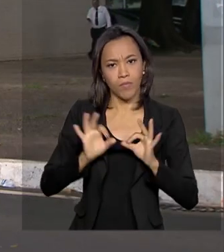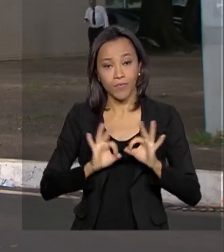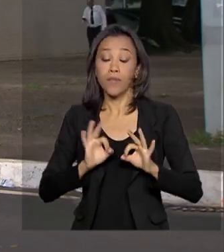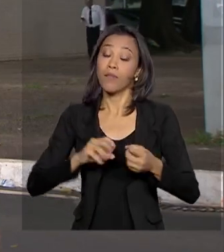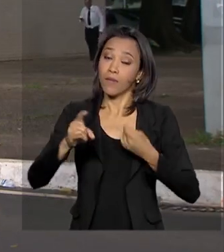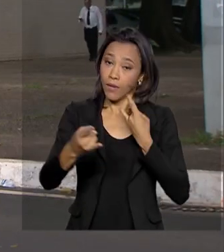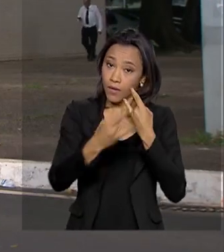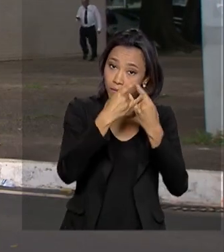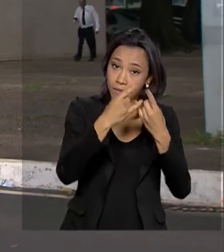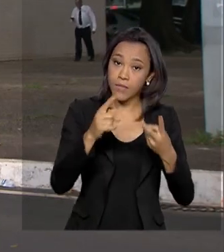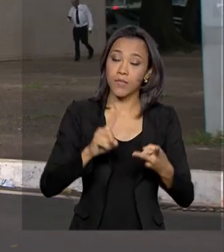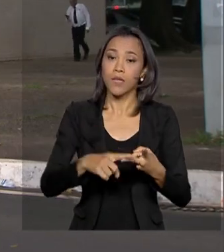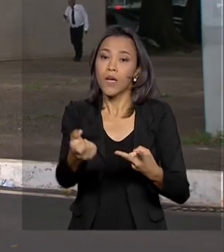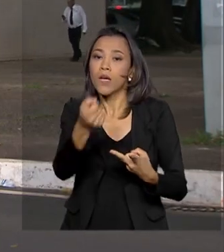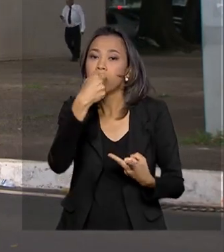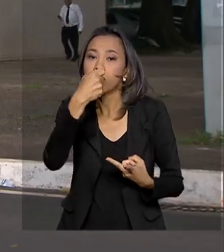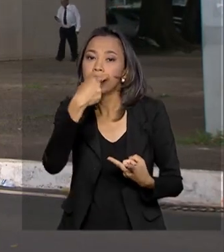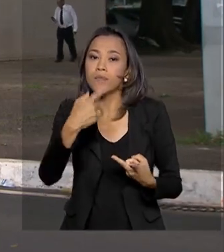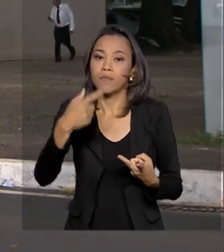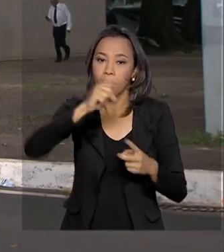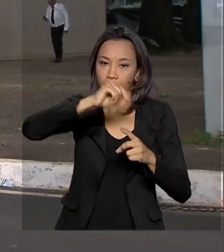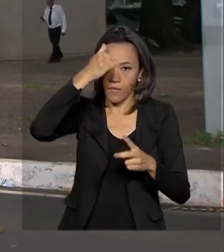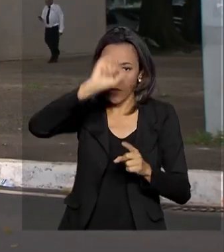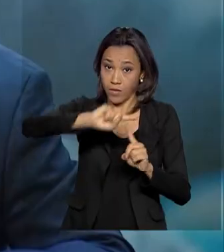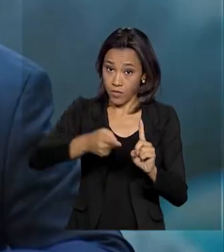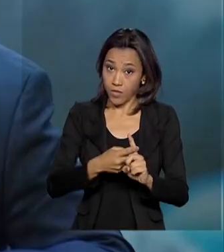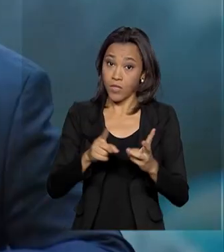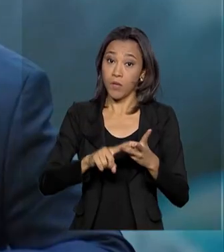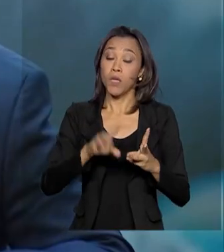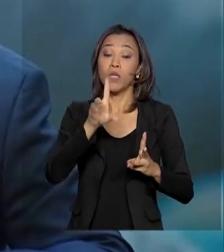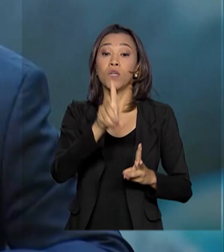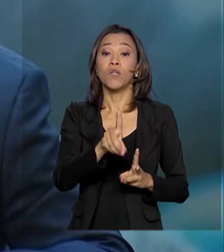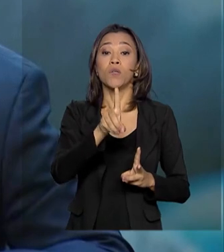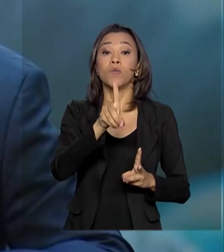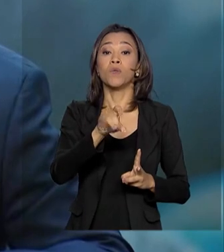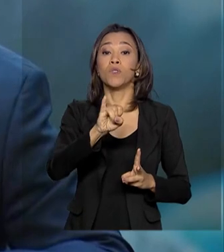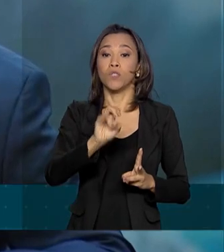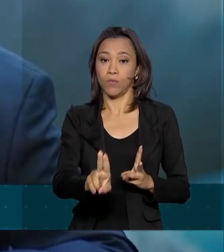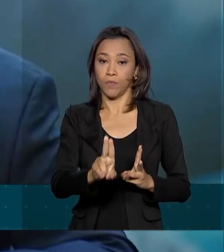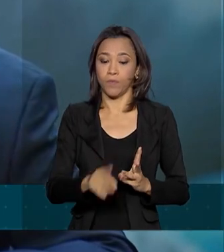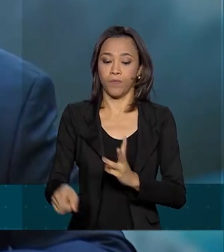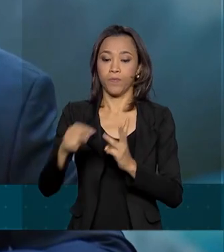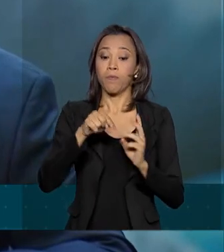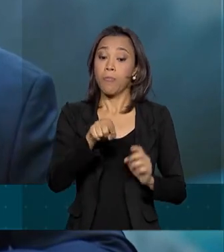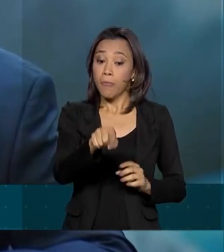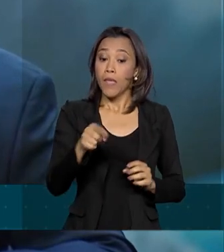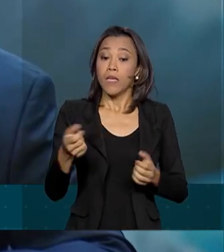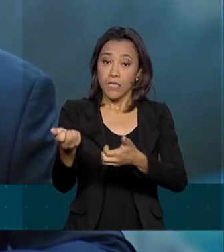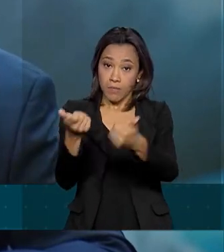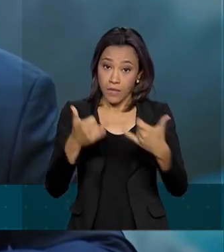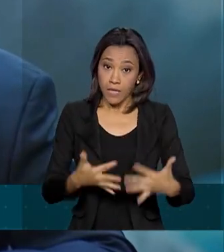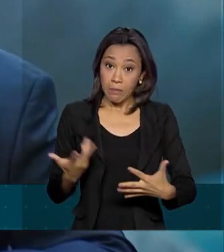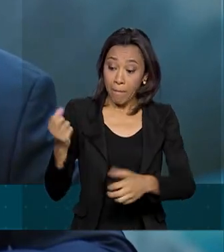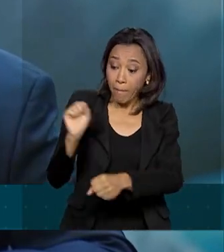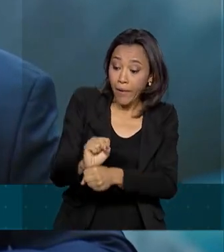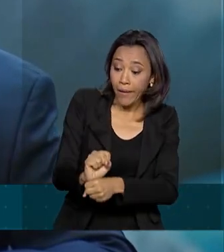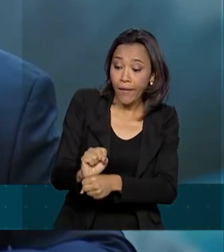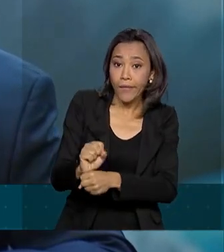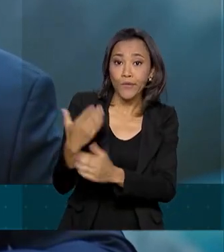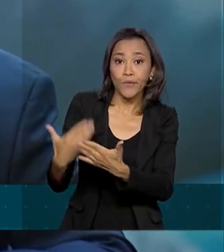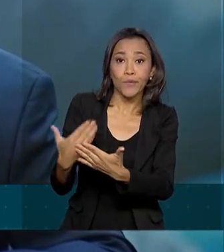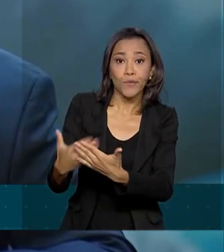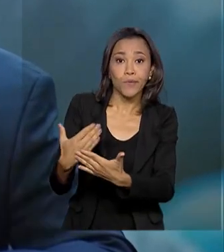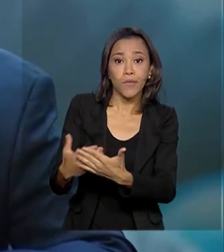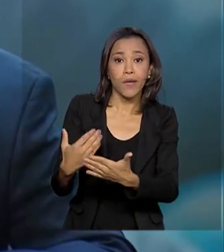camisinha, a pílula anticoncepcional e o DIU. Parar de estudar vai te tirar esse momento, que tem um momento de